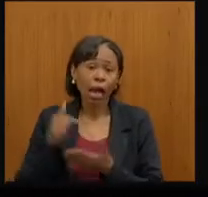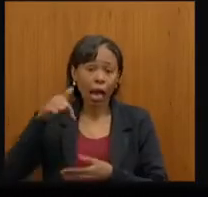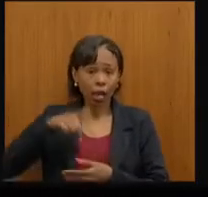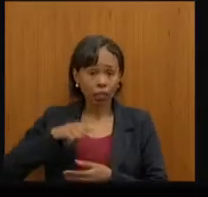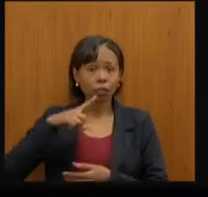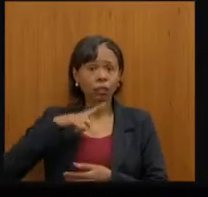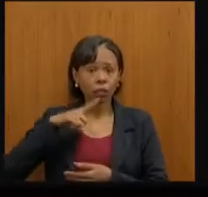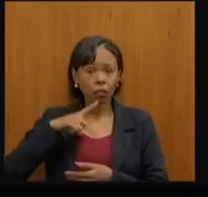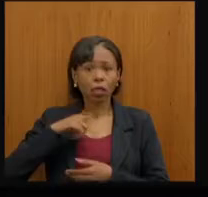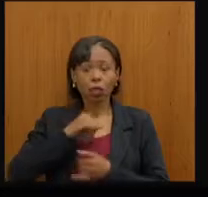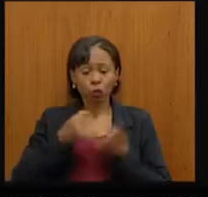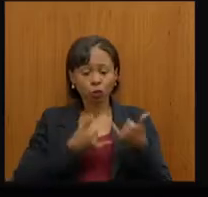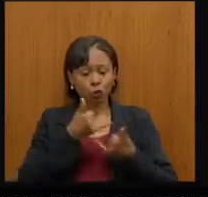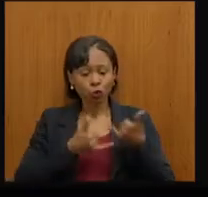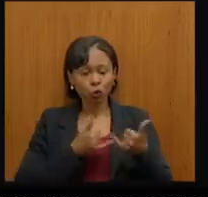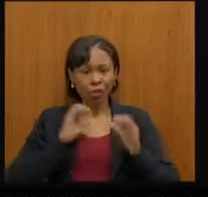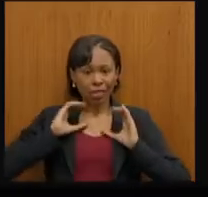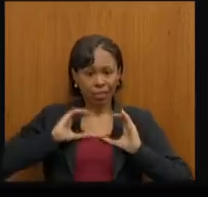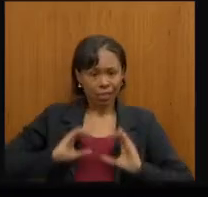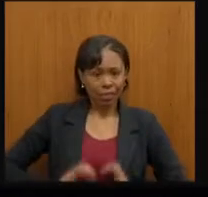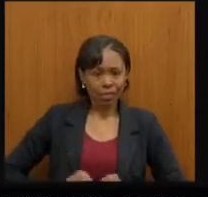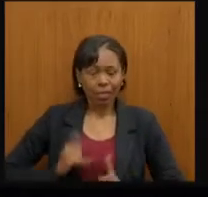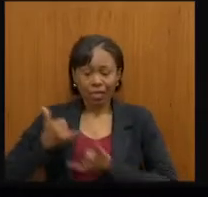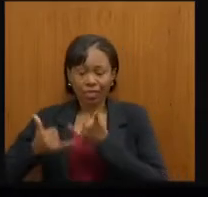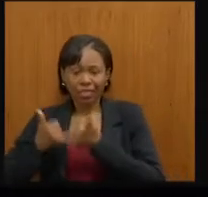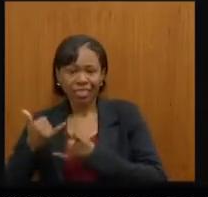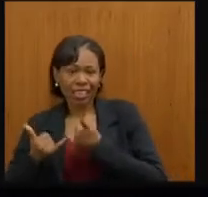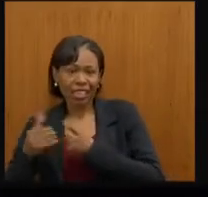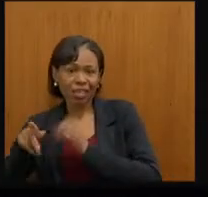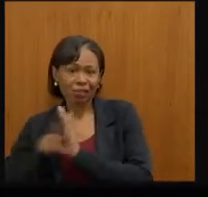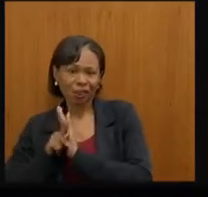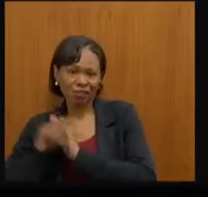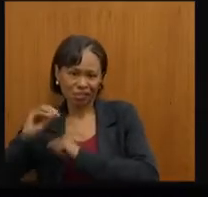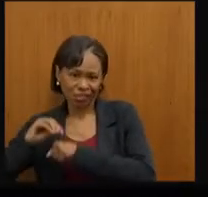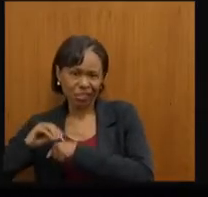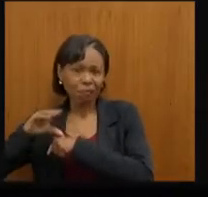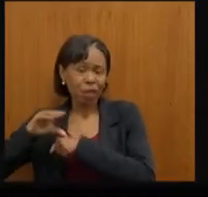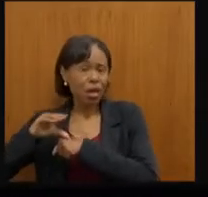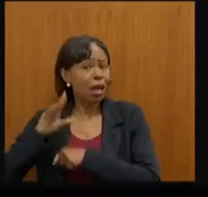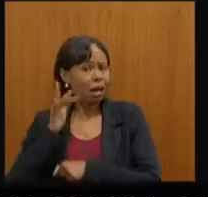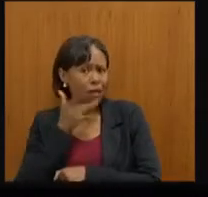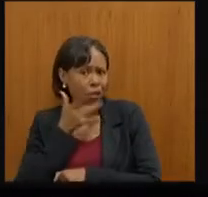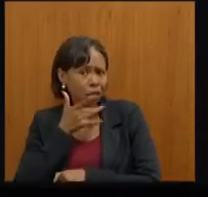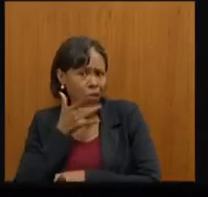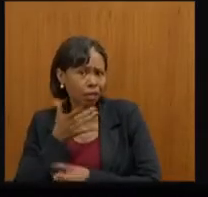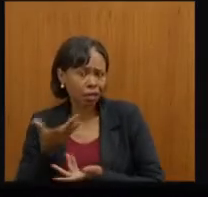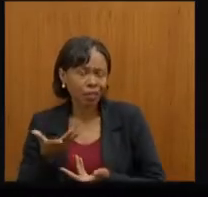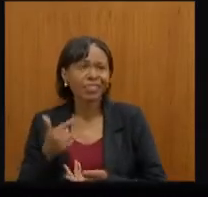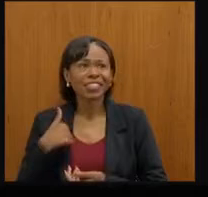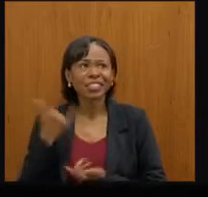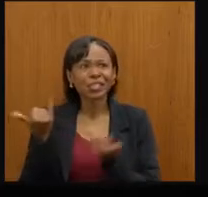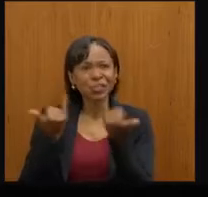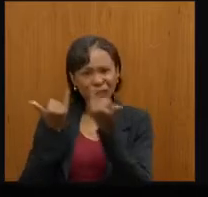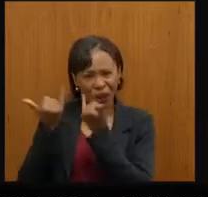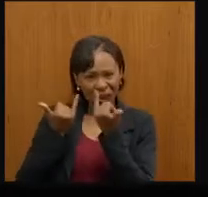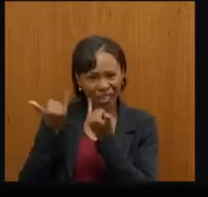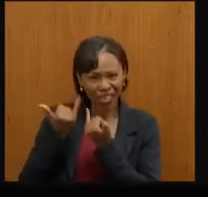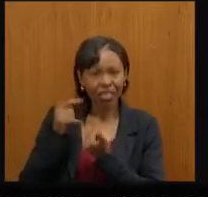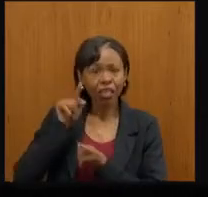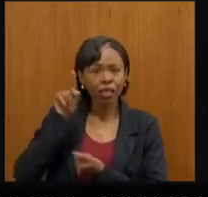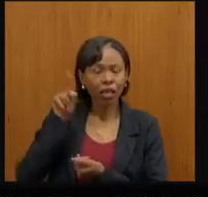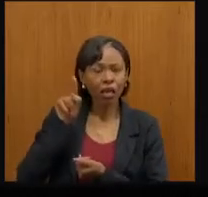gincana do cabelo né e é uma forma de lúdica e gostosa eu recebi uma notícia muito legal que